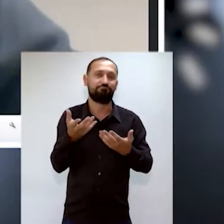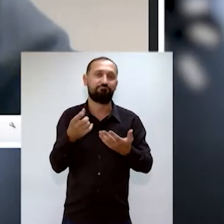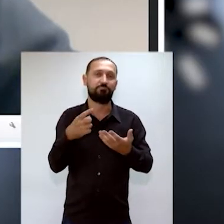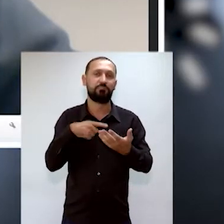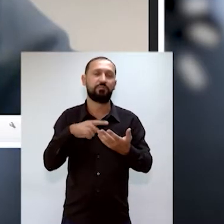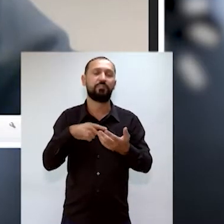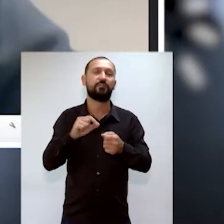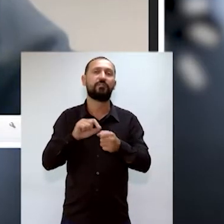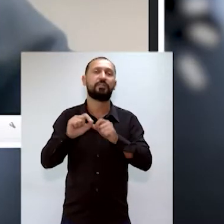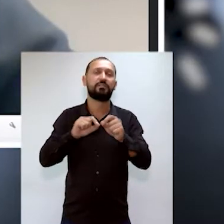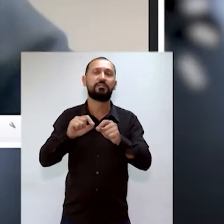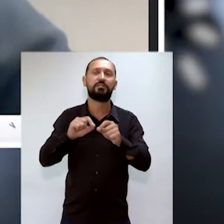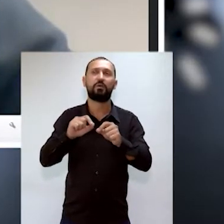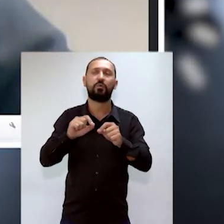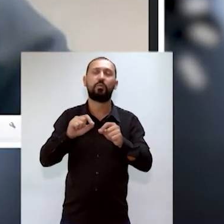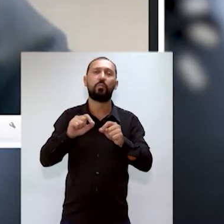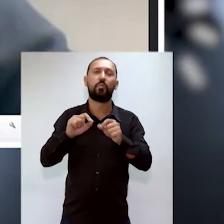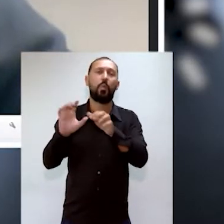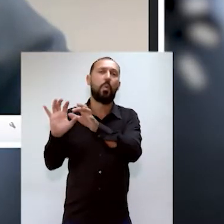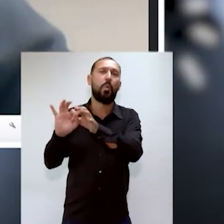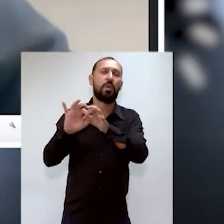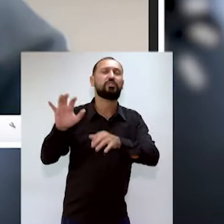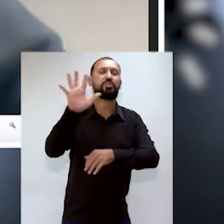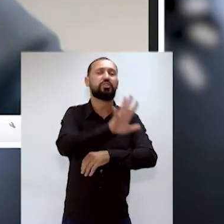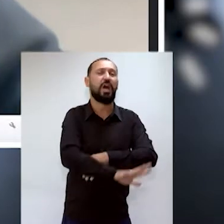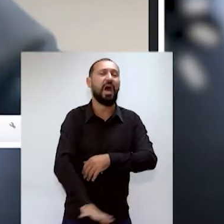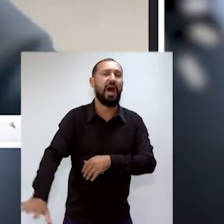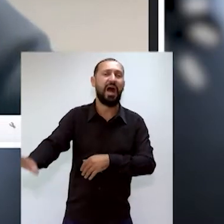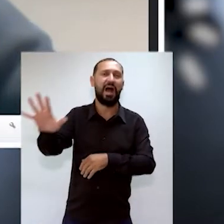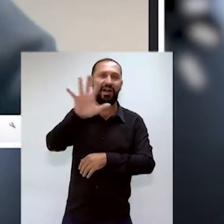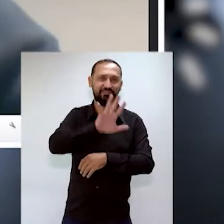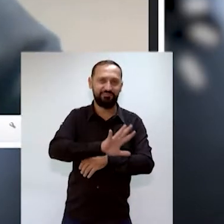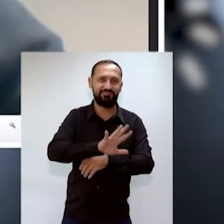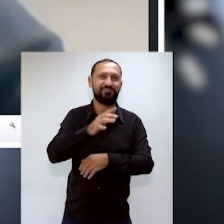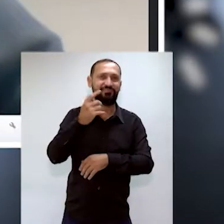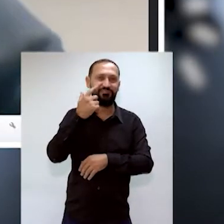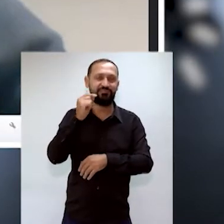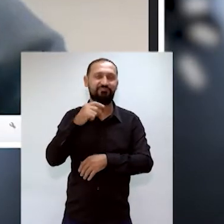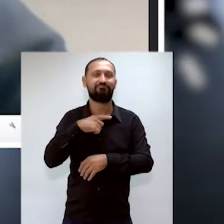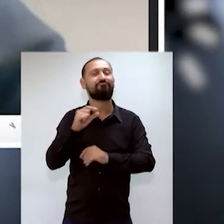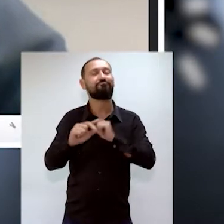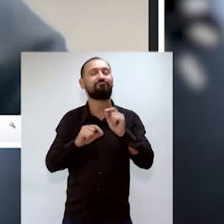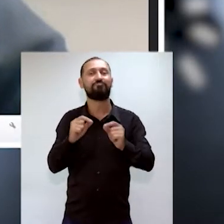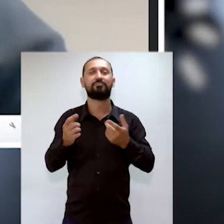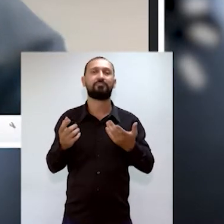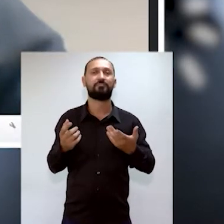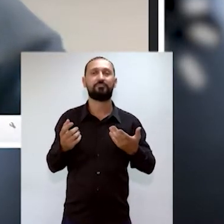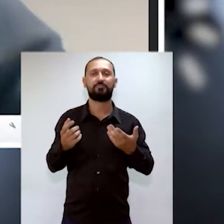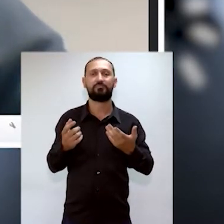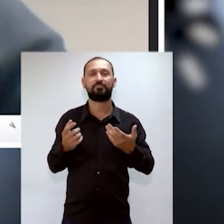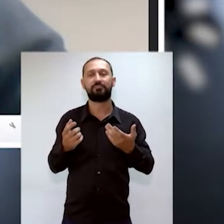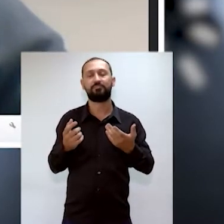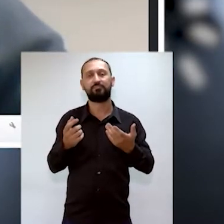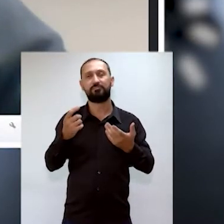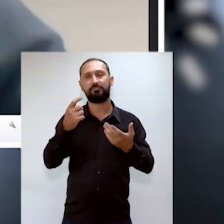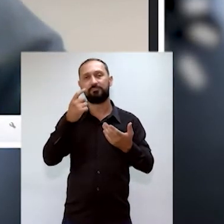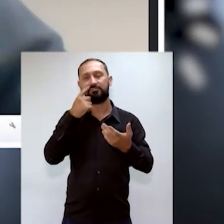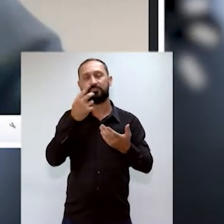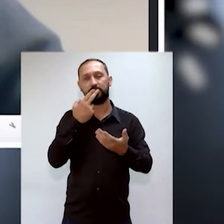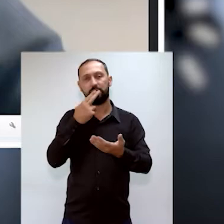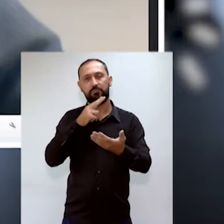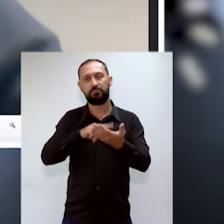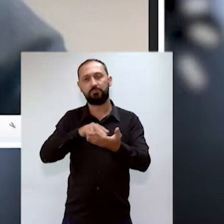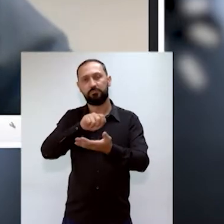a gente tinha que fazer um panorama geral, né? Hoje a gente tem, inclusive,